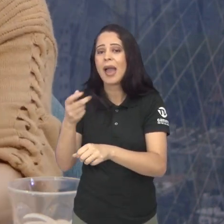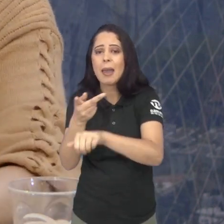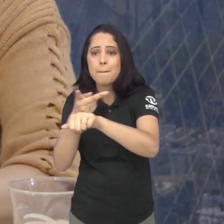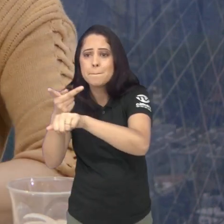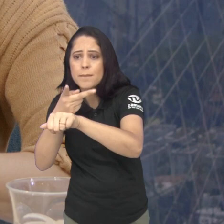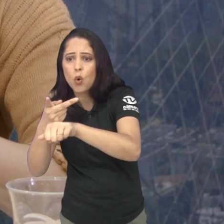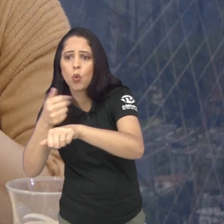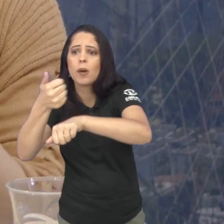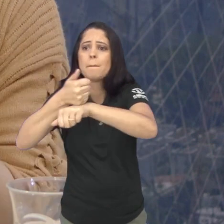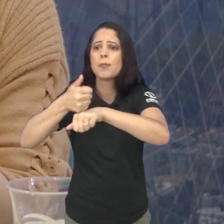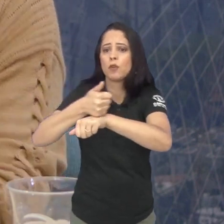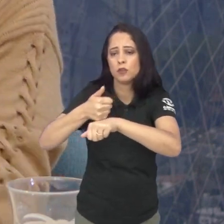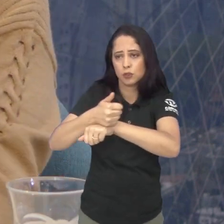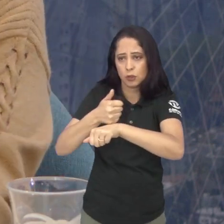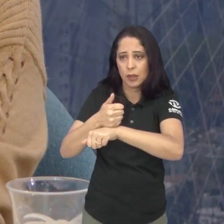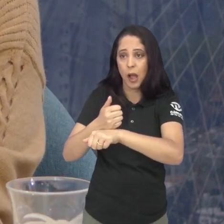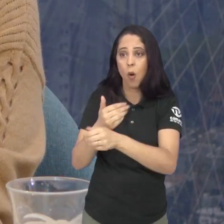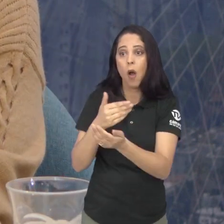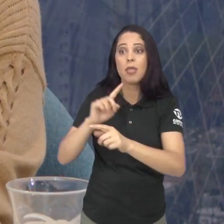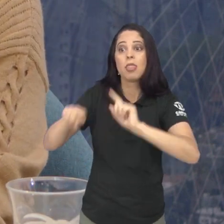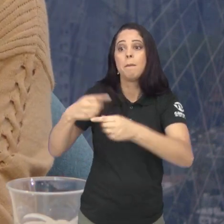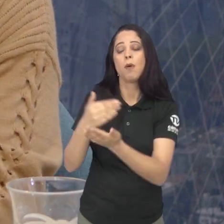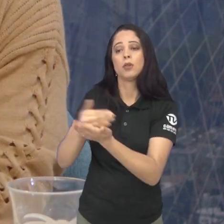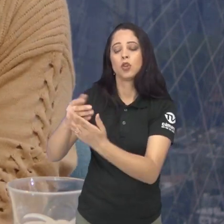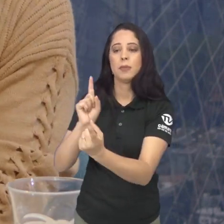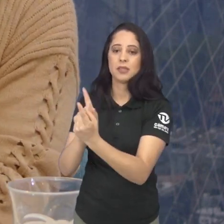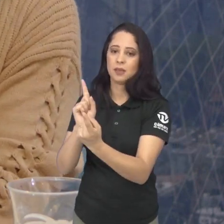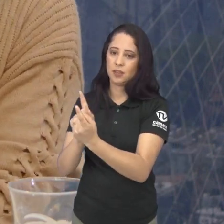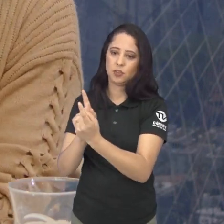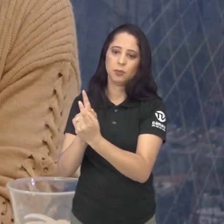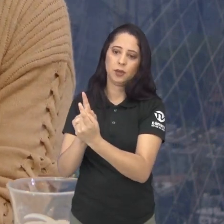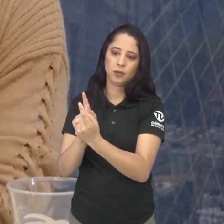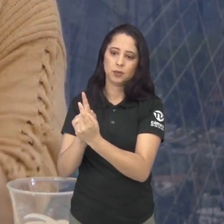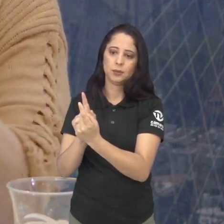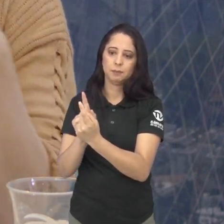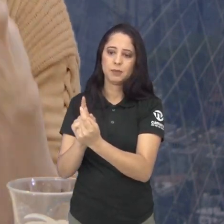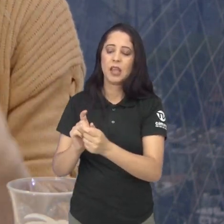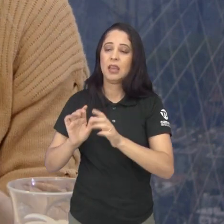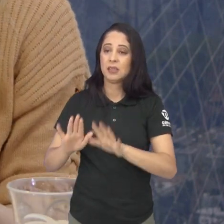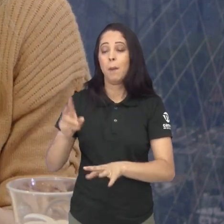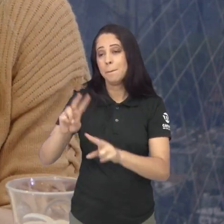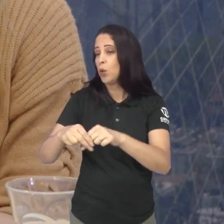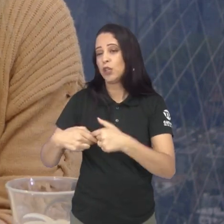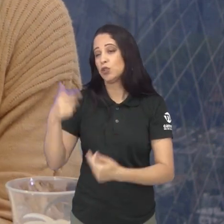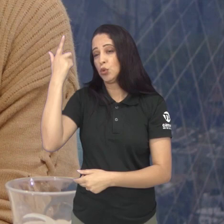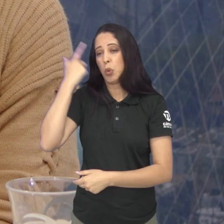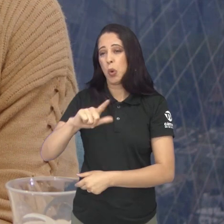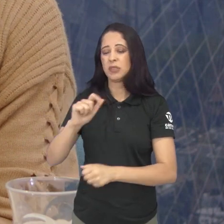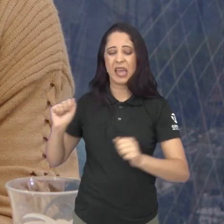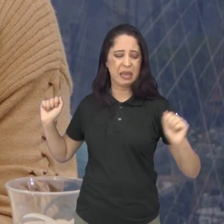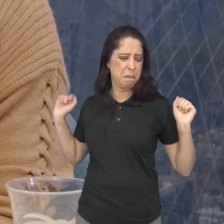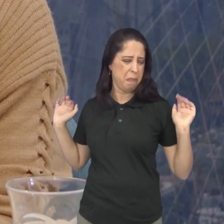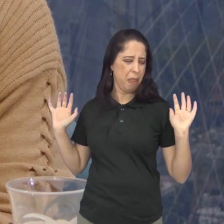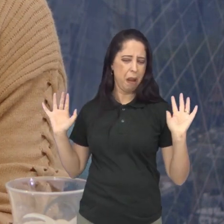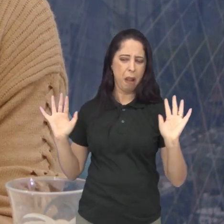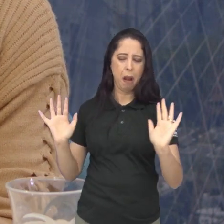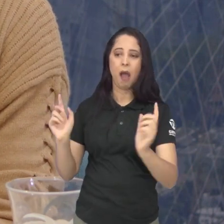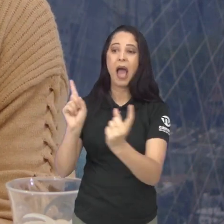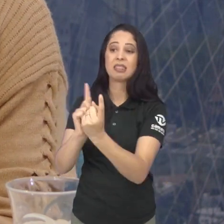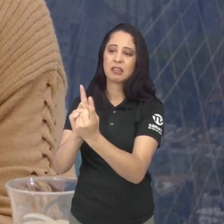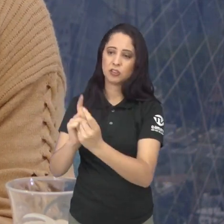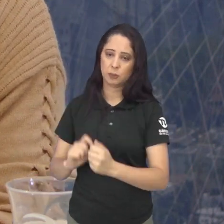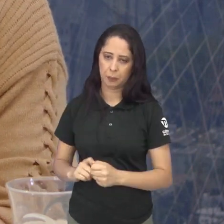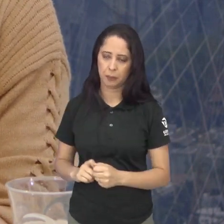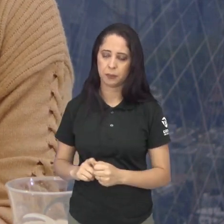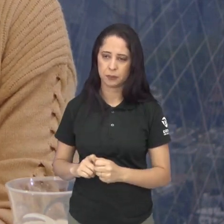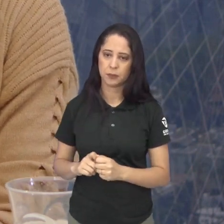de profissional, tentando capacitar profissional para poder fazer esse atendimento. Então volta, a gente não consegue atender todo mundo por isso, então assim, mas começou esse olhar